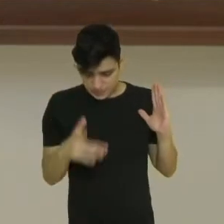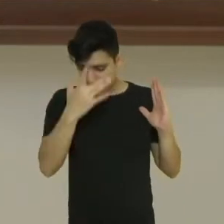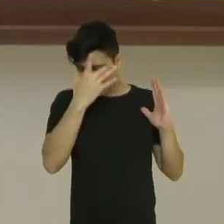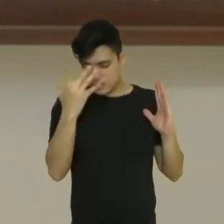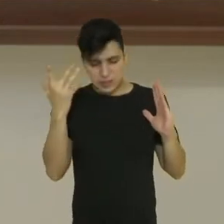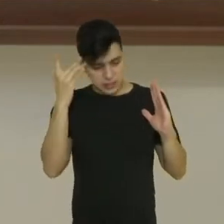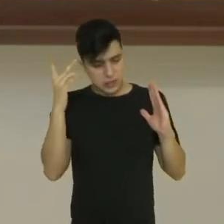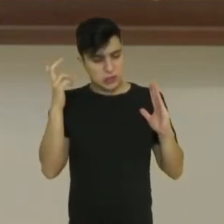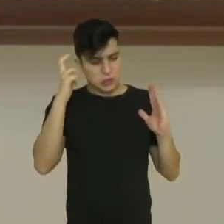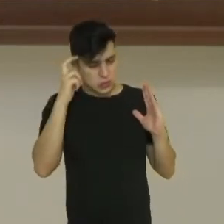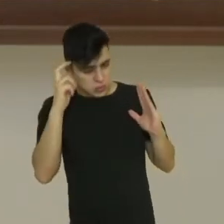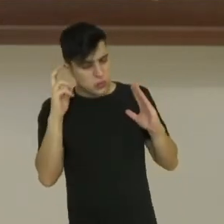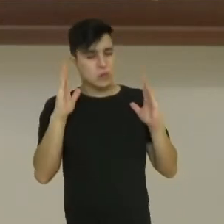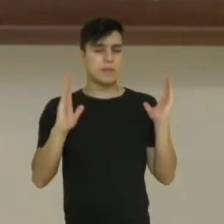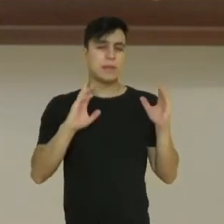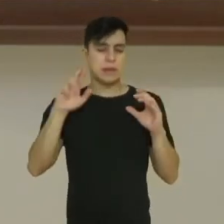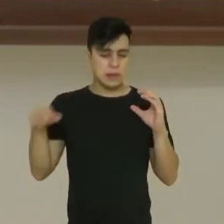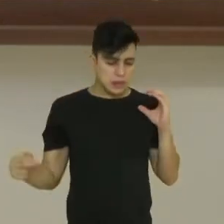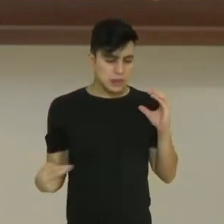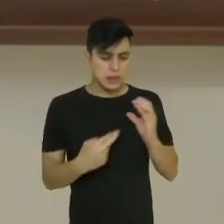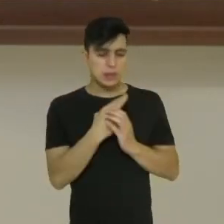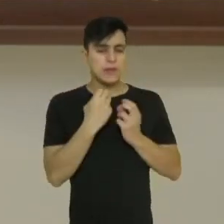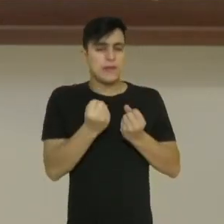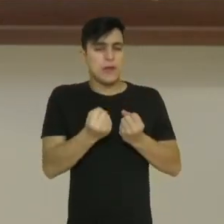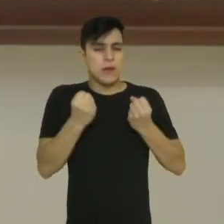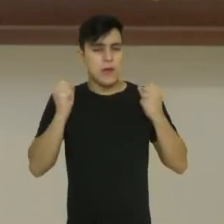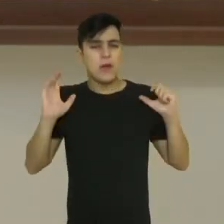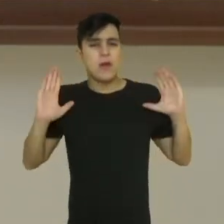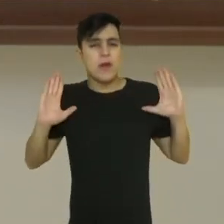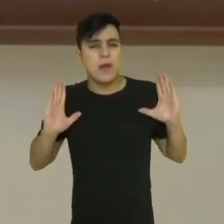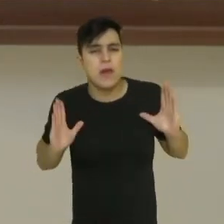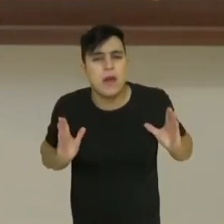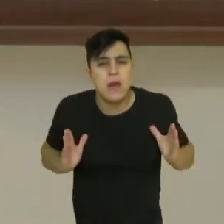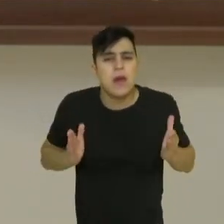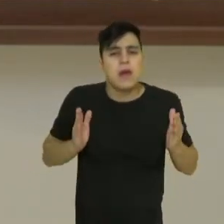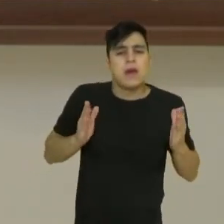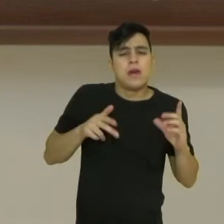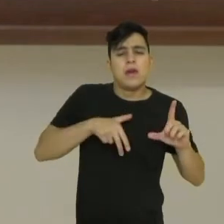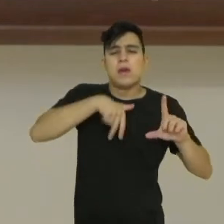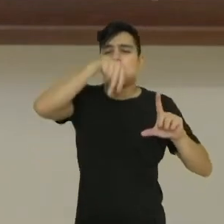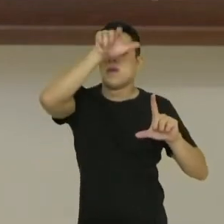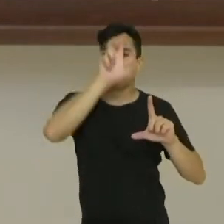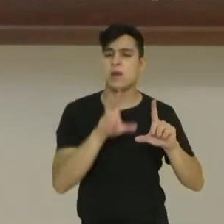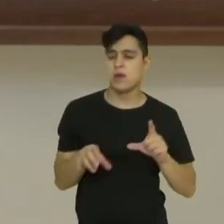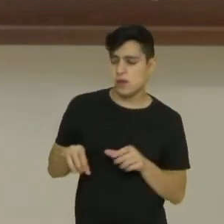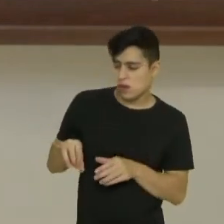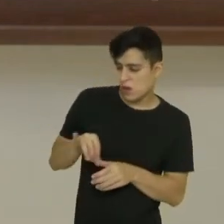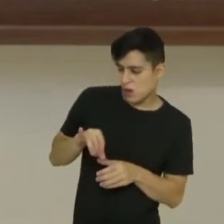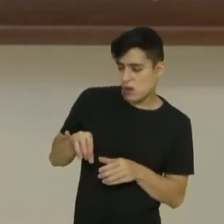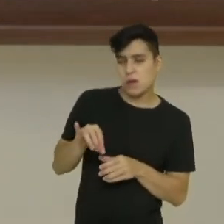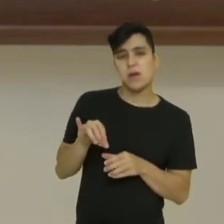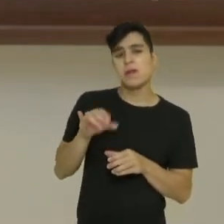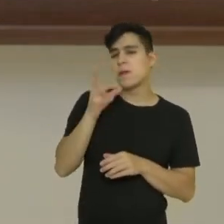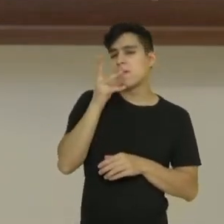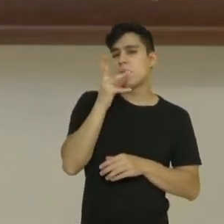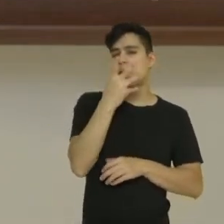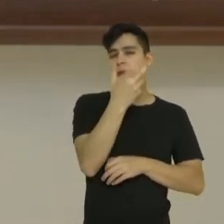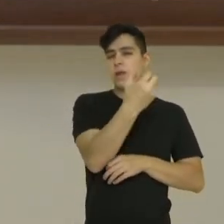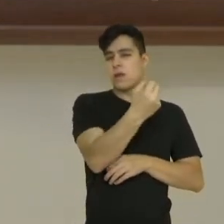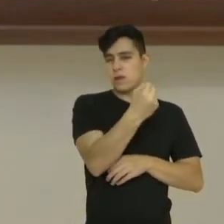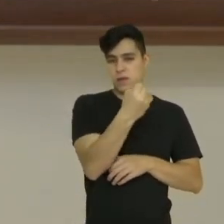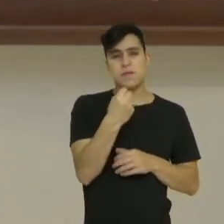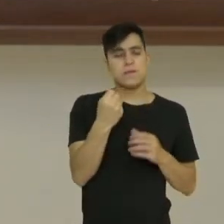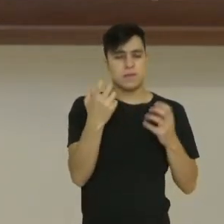bastante madura. Ela já começou a trabalhar com tinta a óleo, que ela tinha um tempo de secagem muito mais demorado,